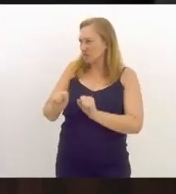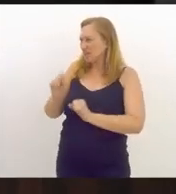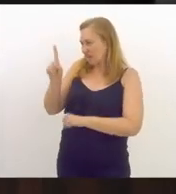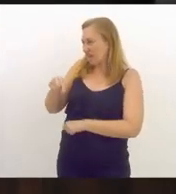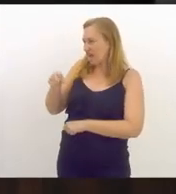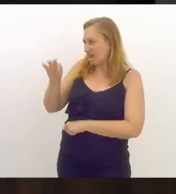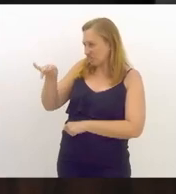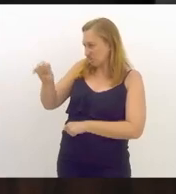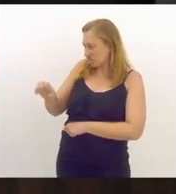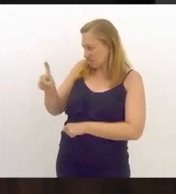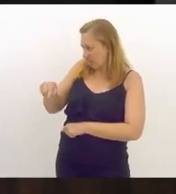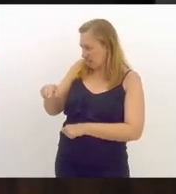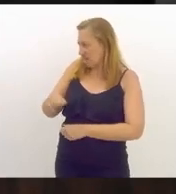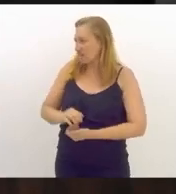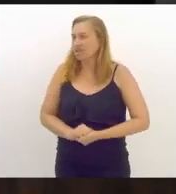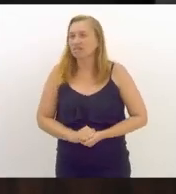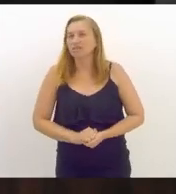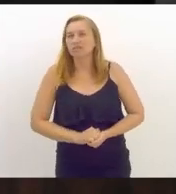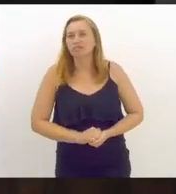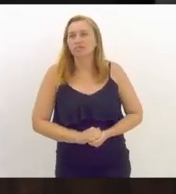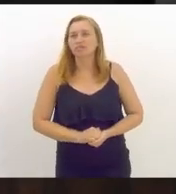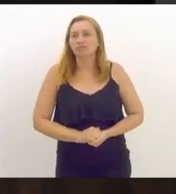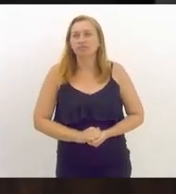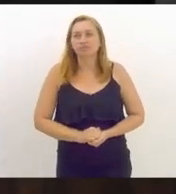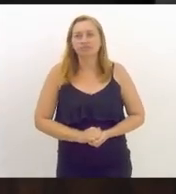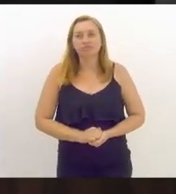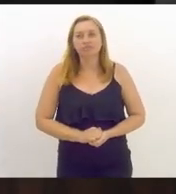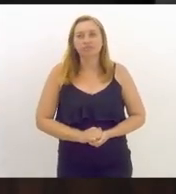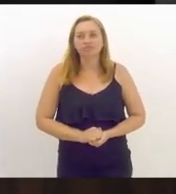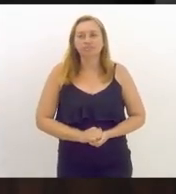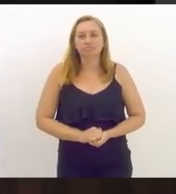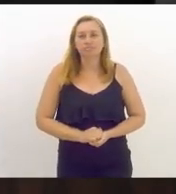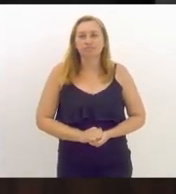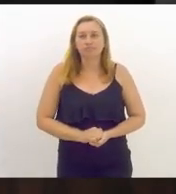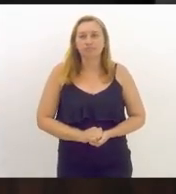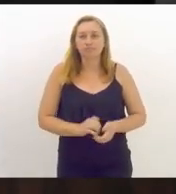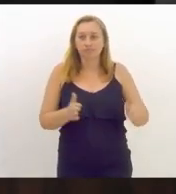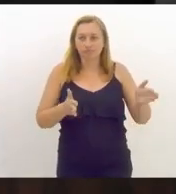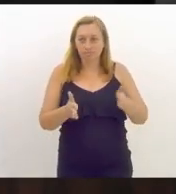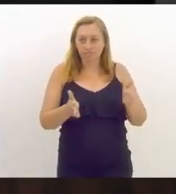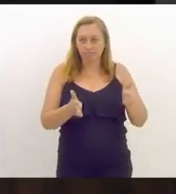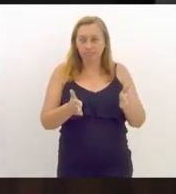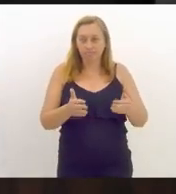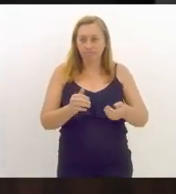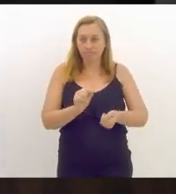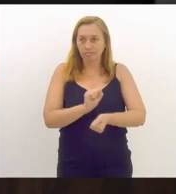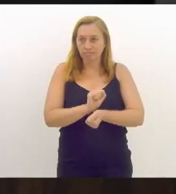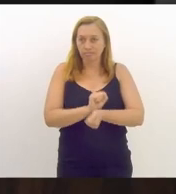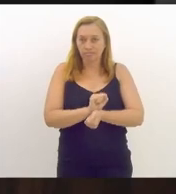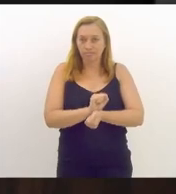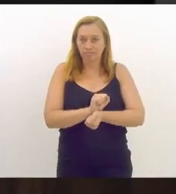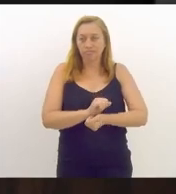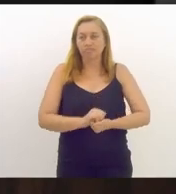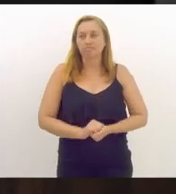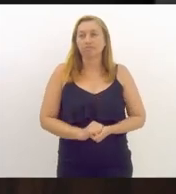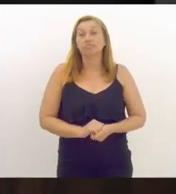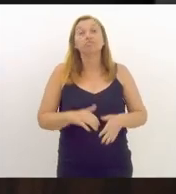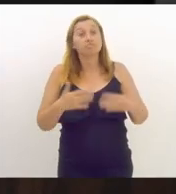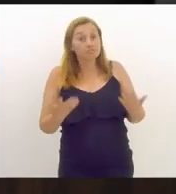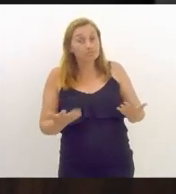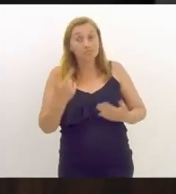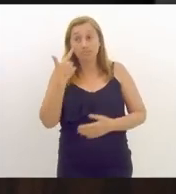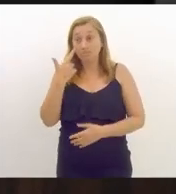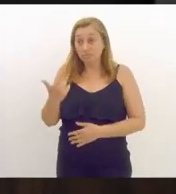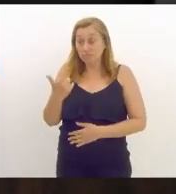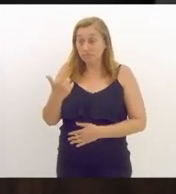isso pode é um período vedado então que a gente